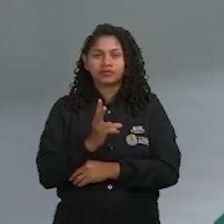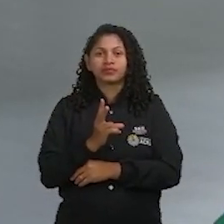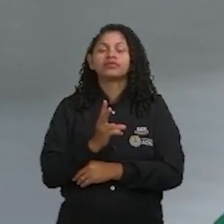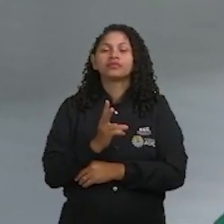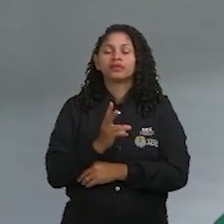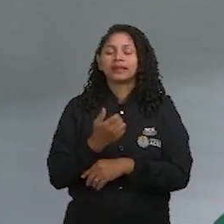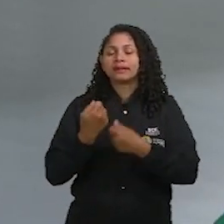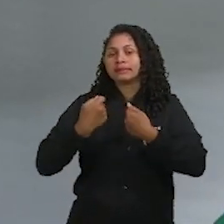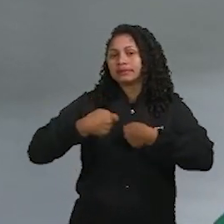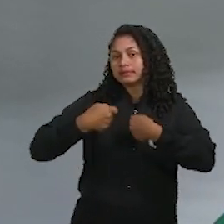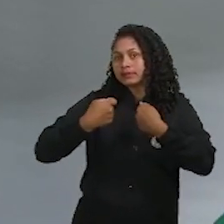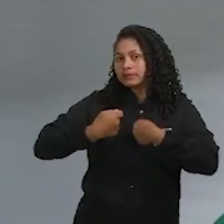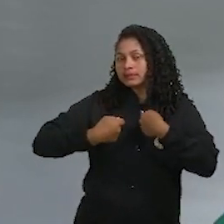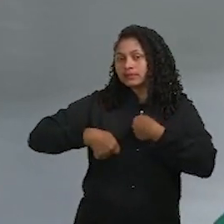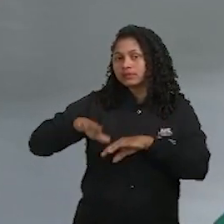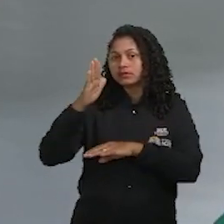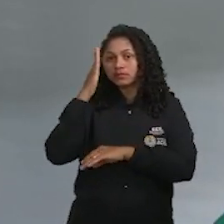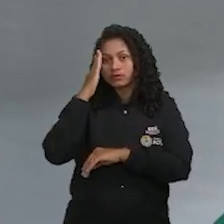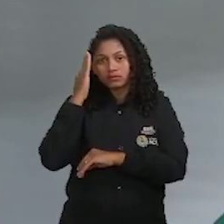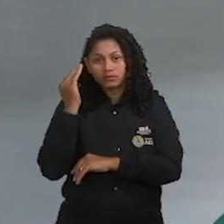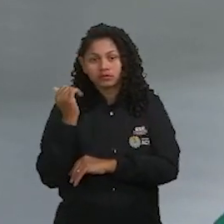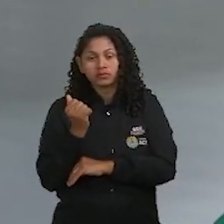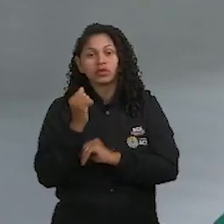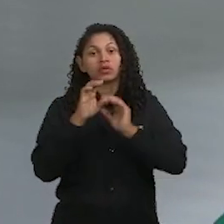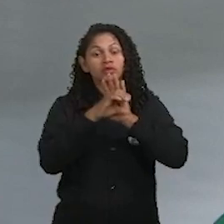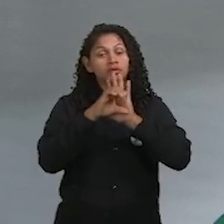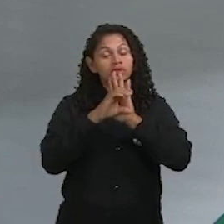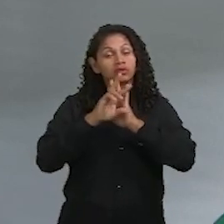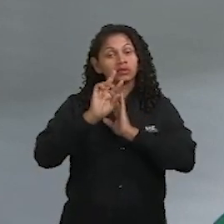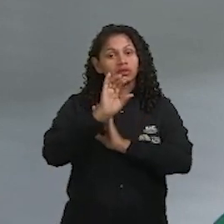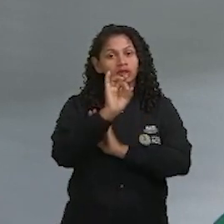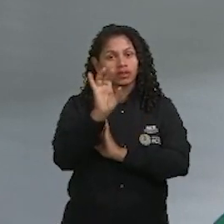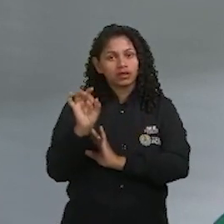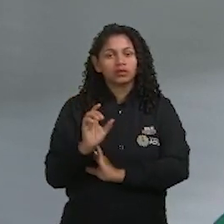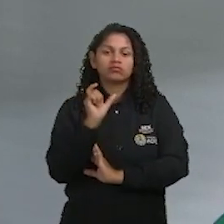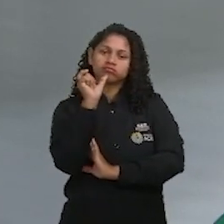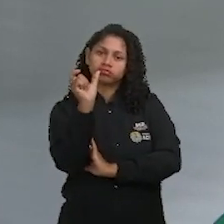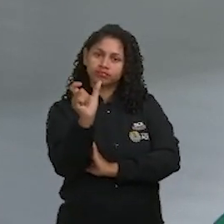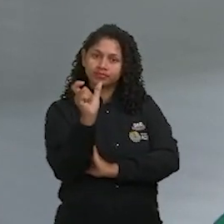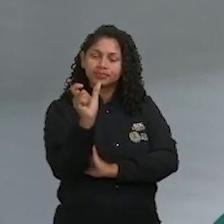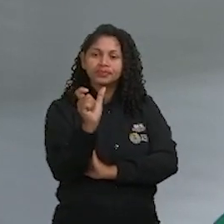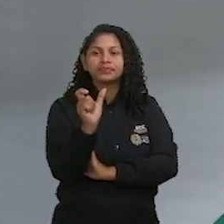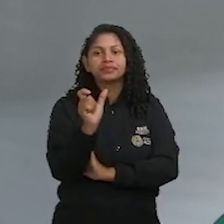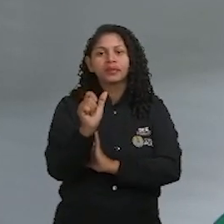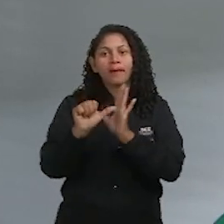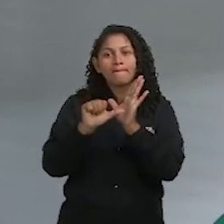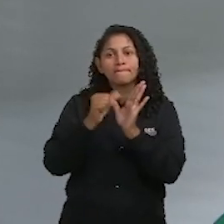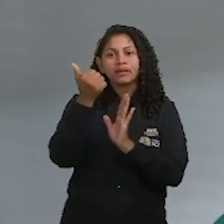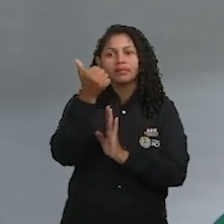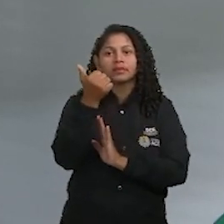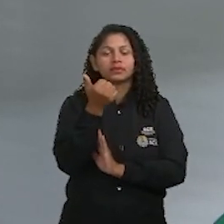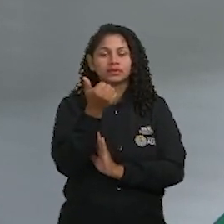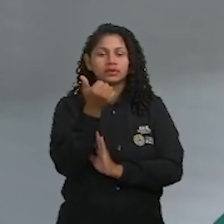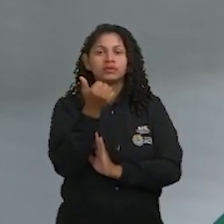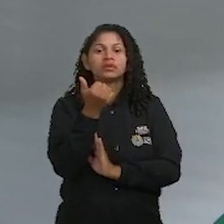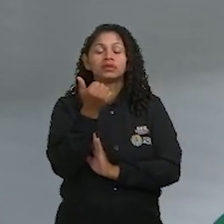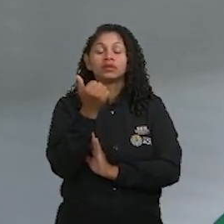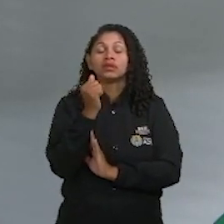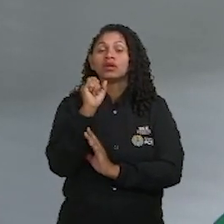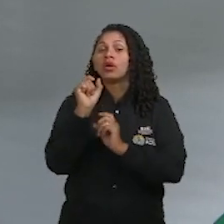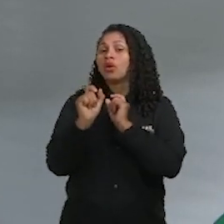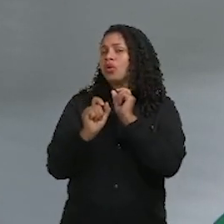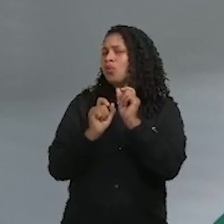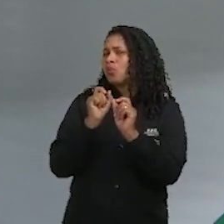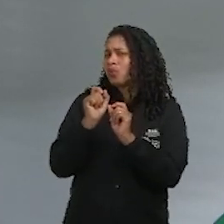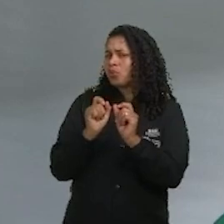precisamos aí saber o conceito de cada uma dessas palavras. Primeiro passo, oxidação nada mais é